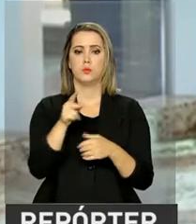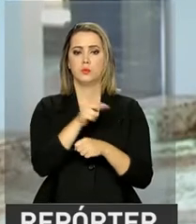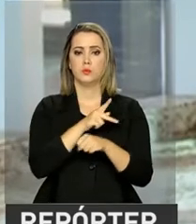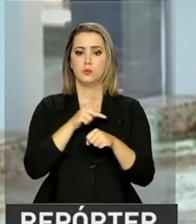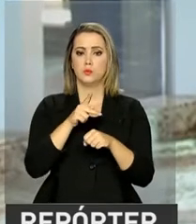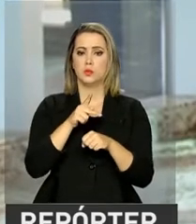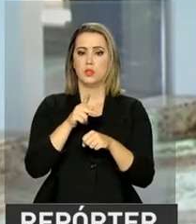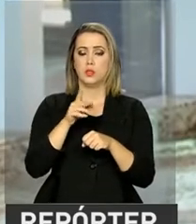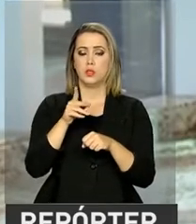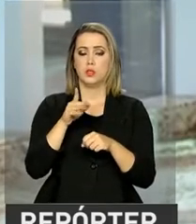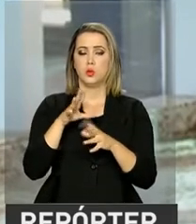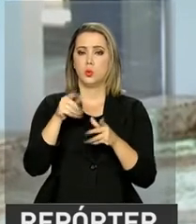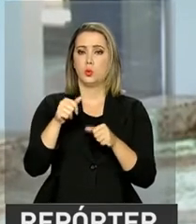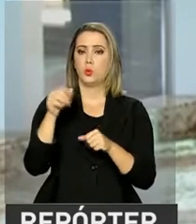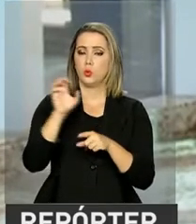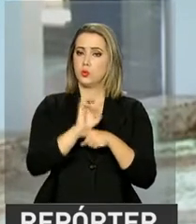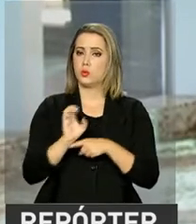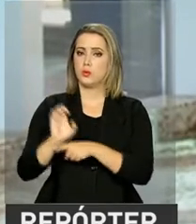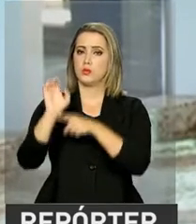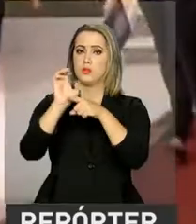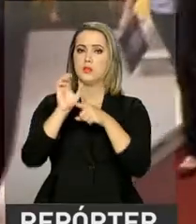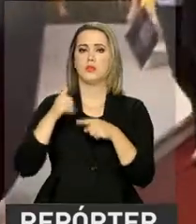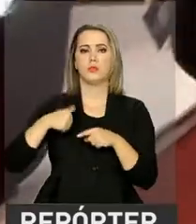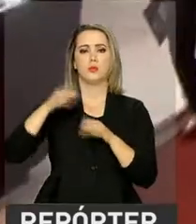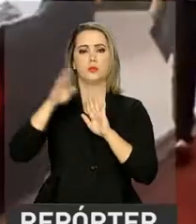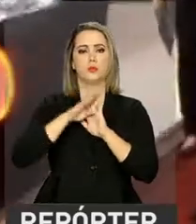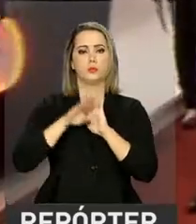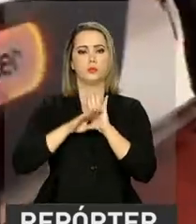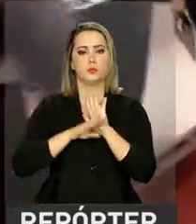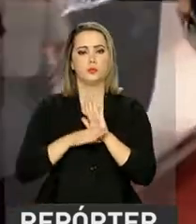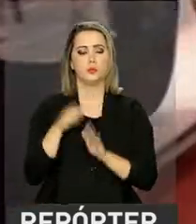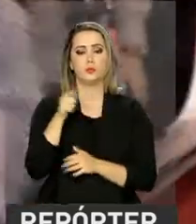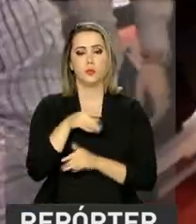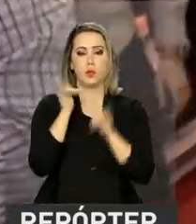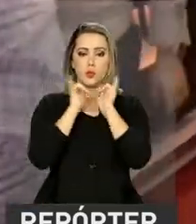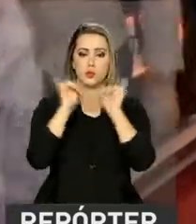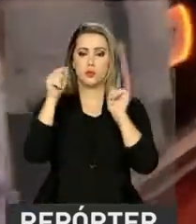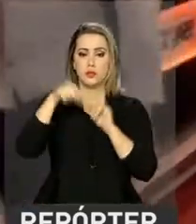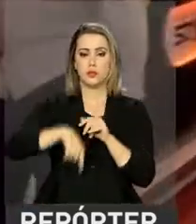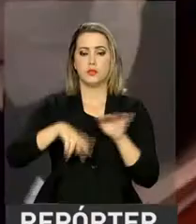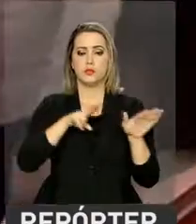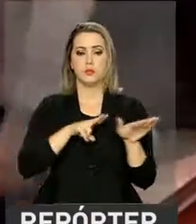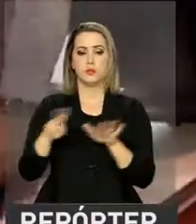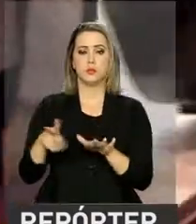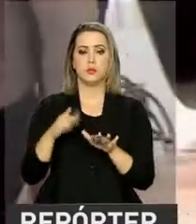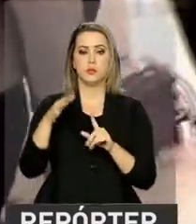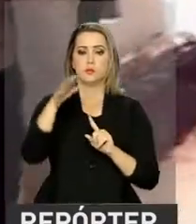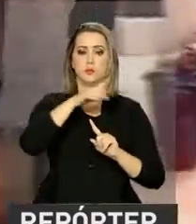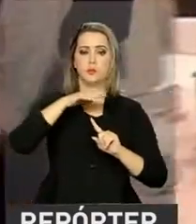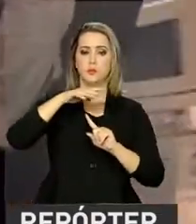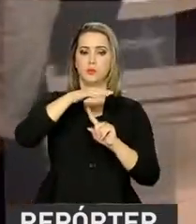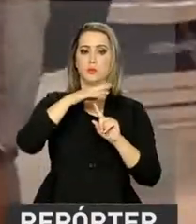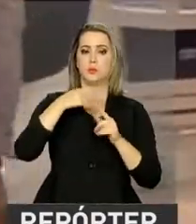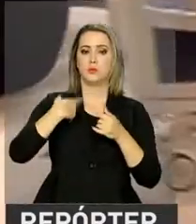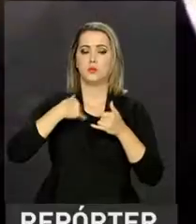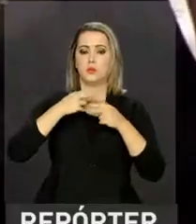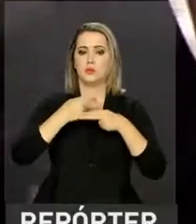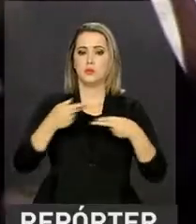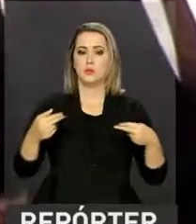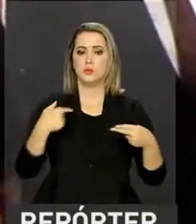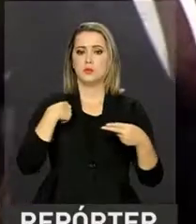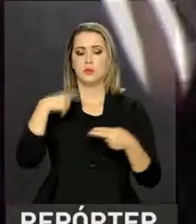os estados, com a maioria dos projetos. O PROAD SUS será divulgado esta semana em uma feira de equipamentos e